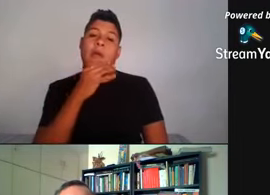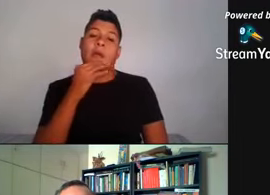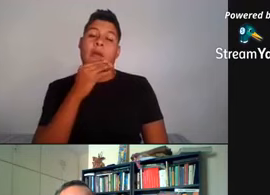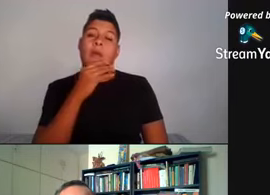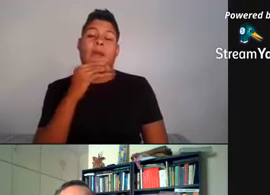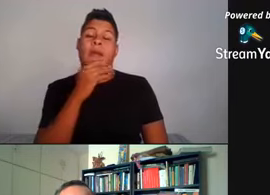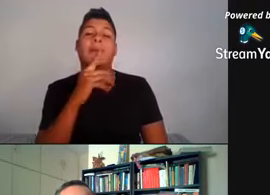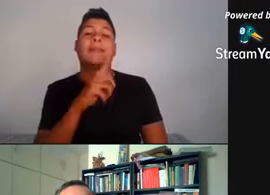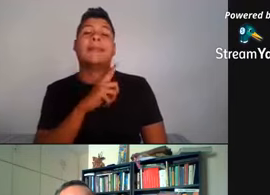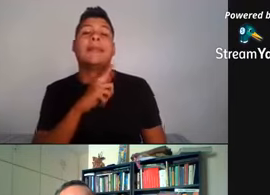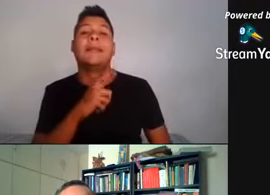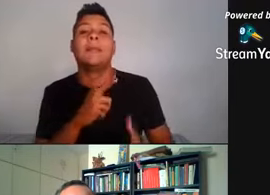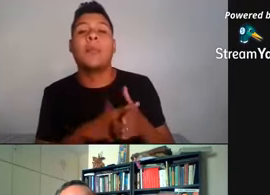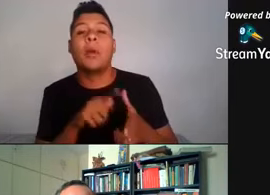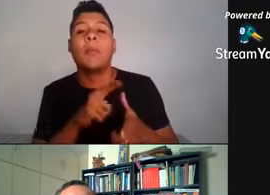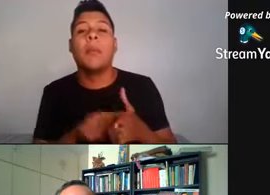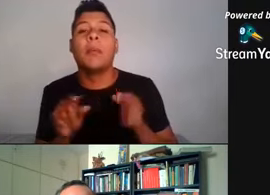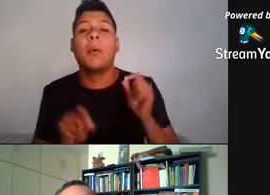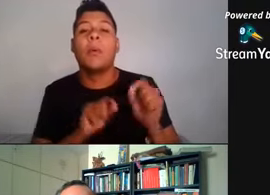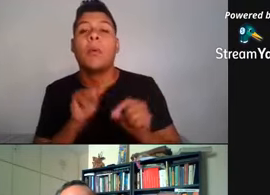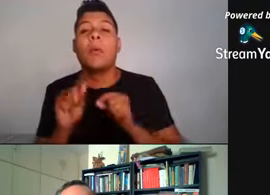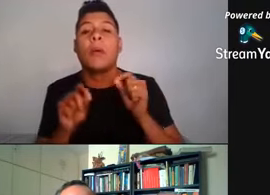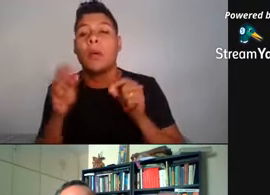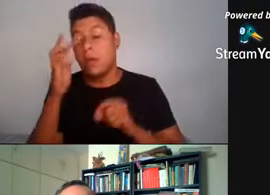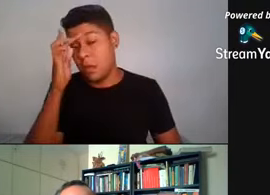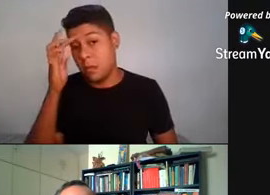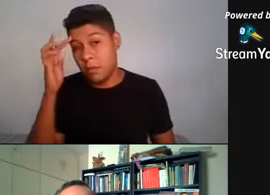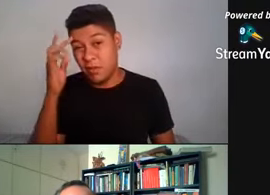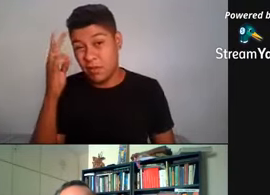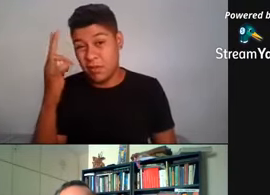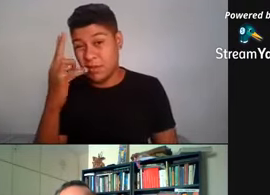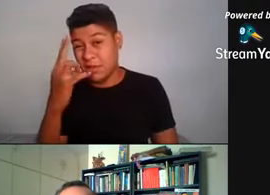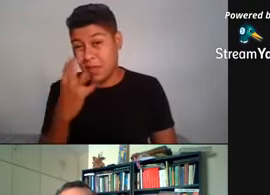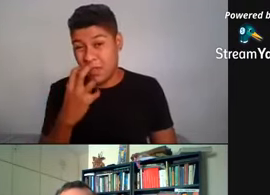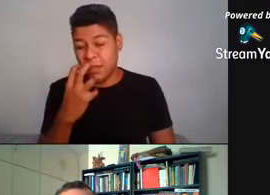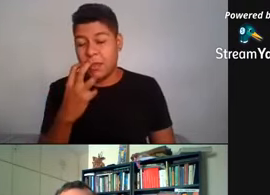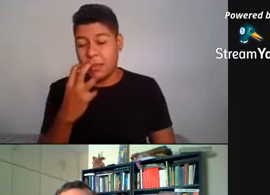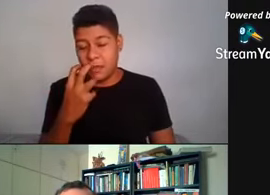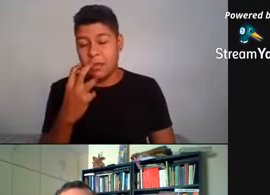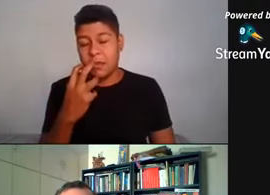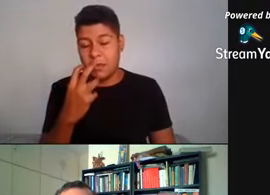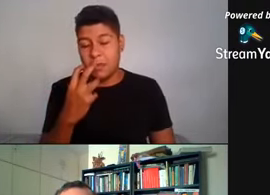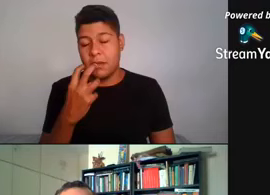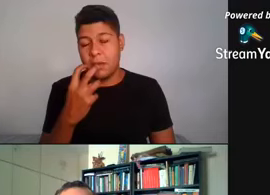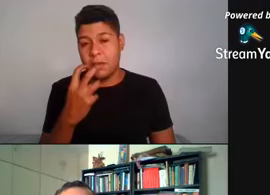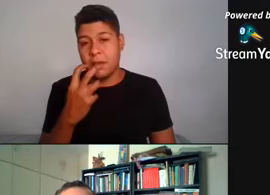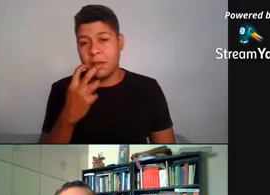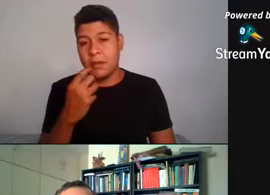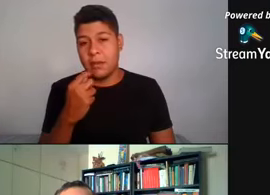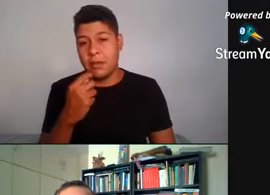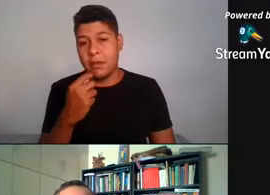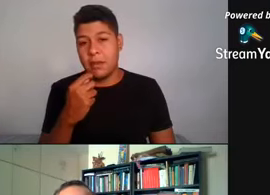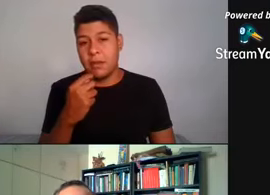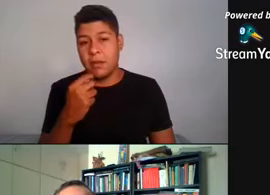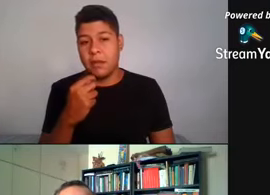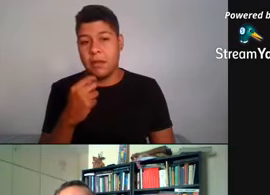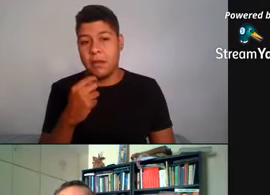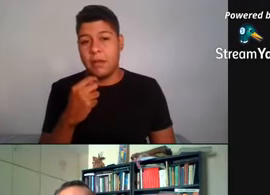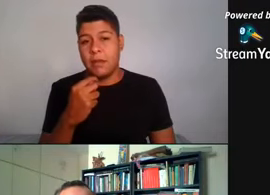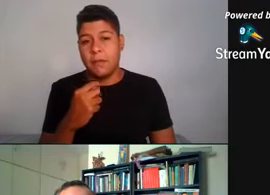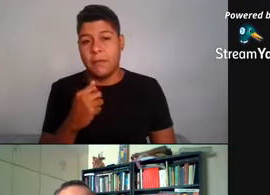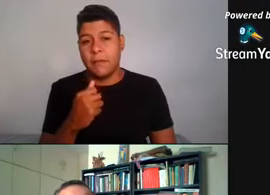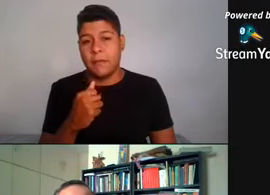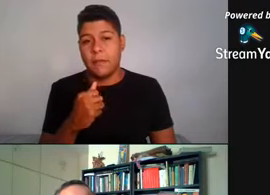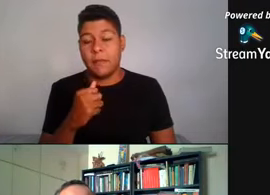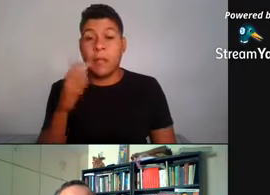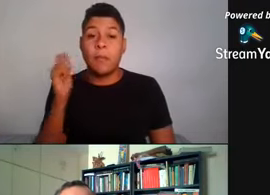que era a pessoa cega com deficiência visual,